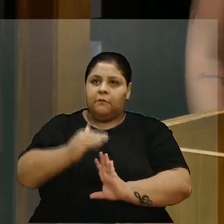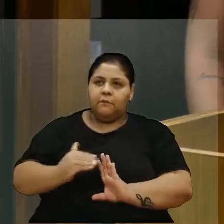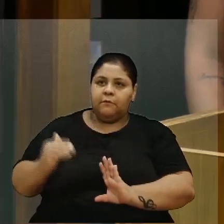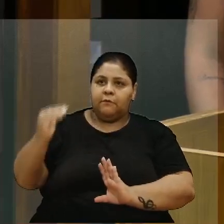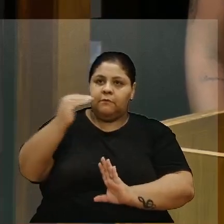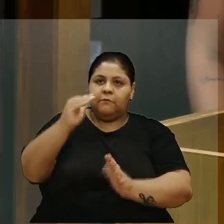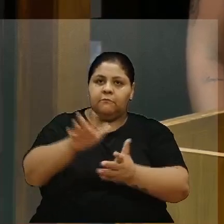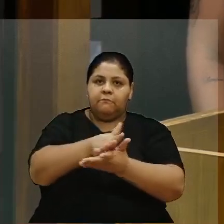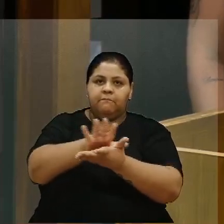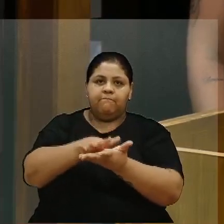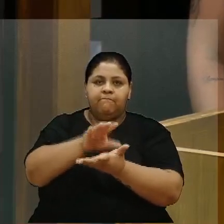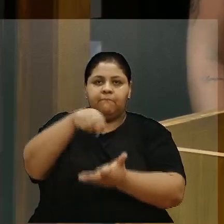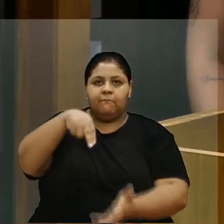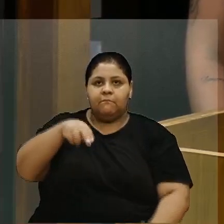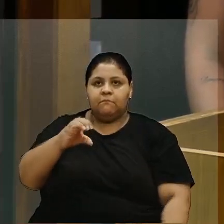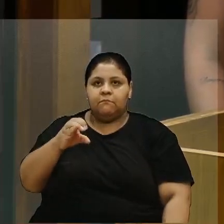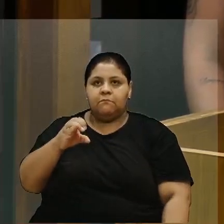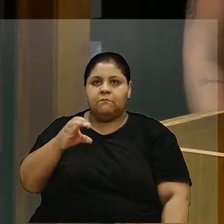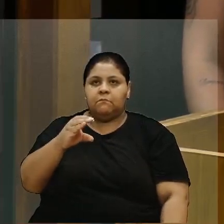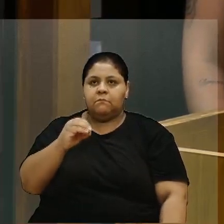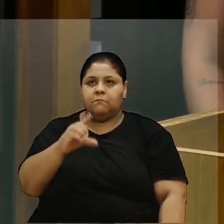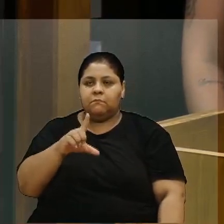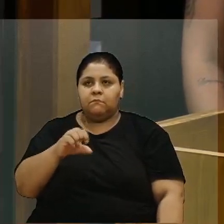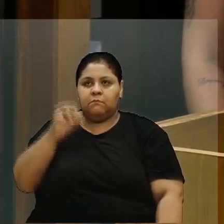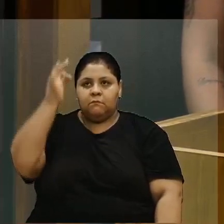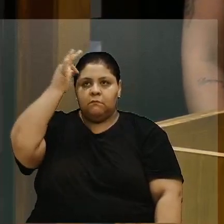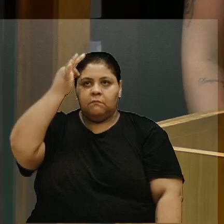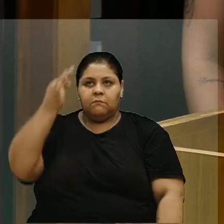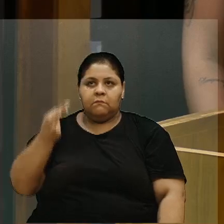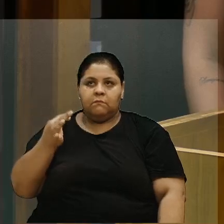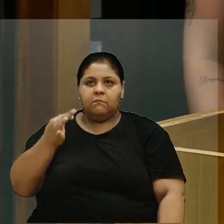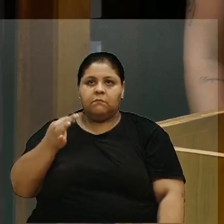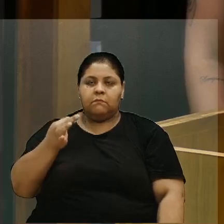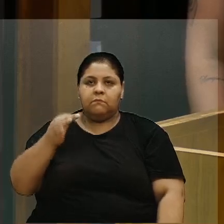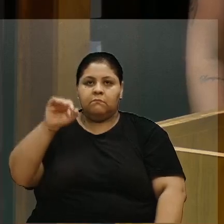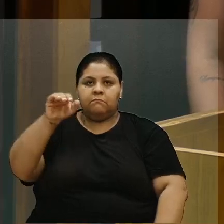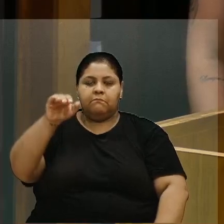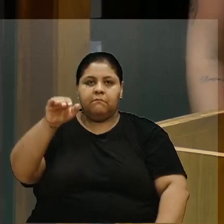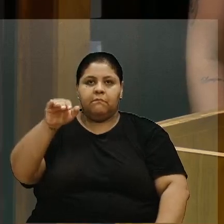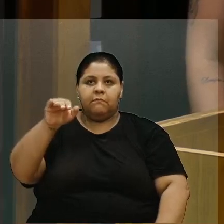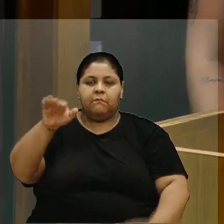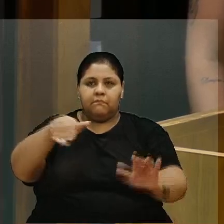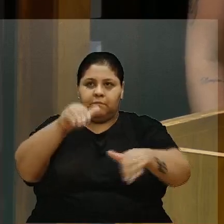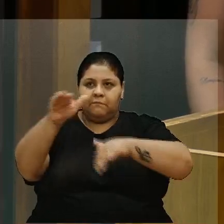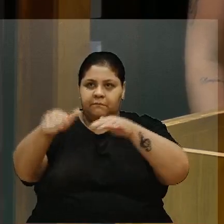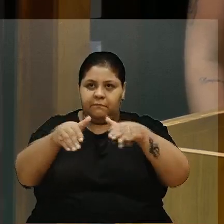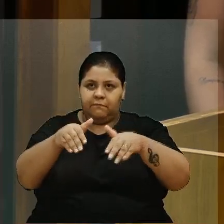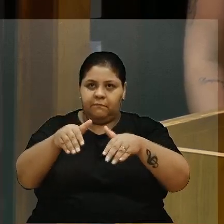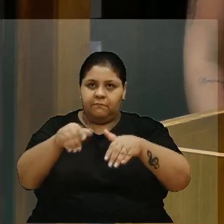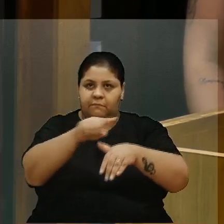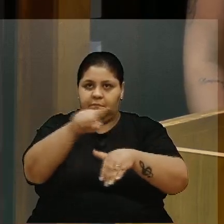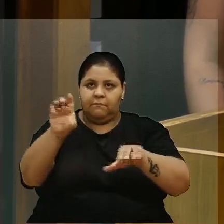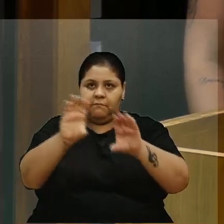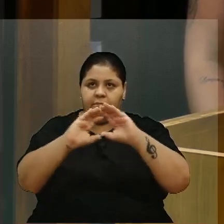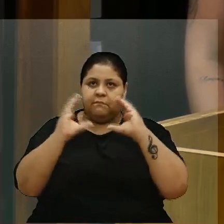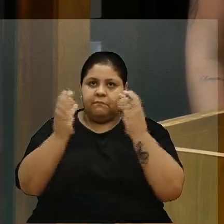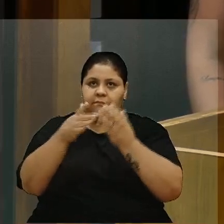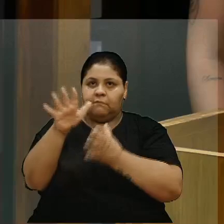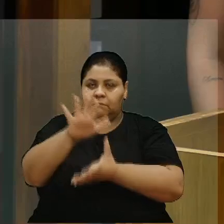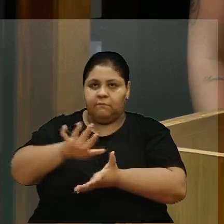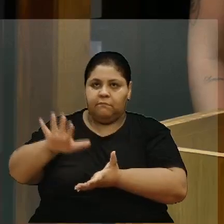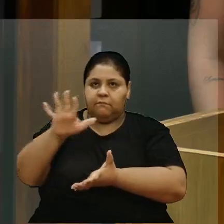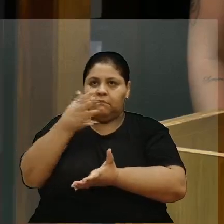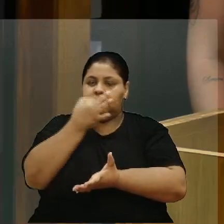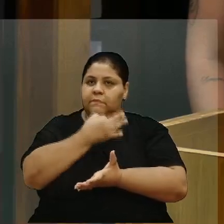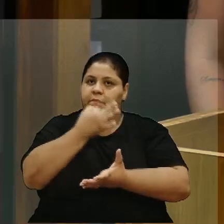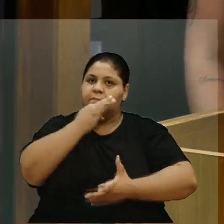samba, Nicole da Silva Ribeiro. Entendemos o nosso convite a todos, vocês e comunidades em geral, de